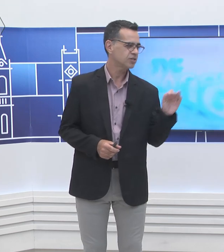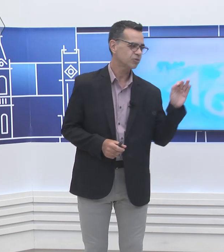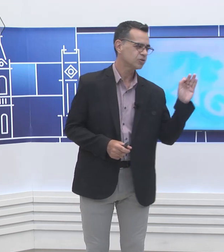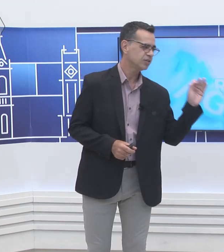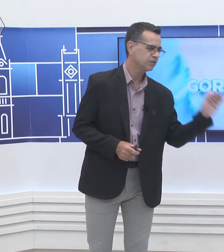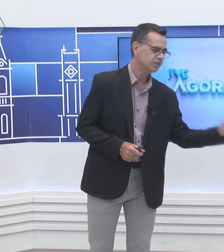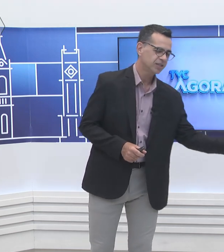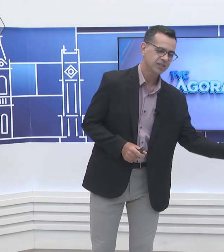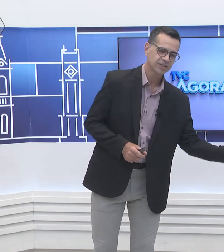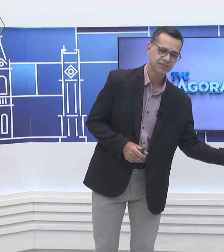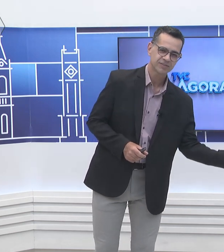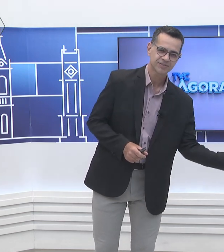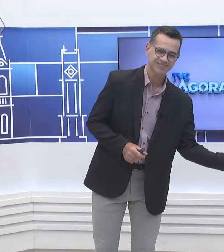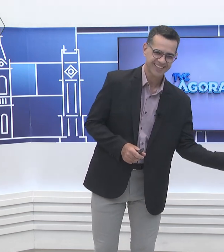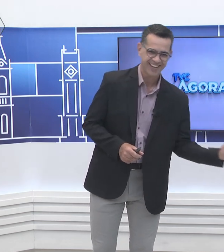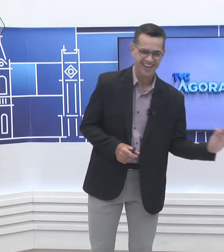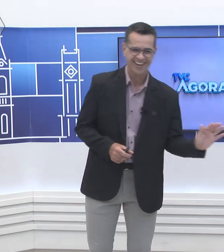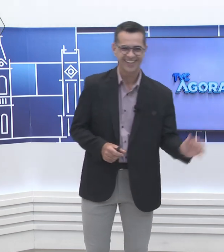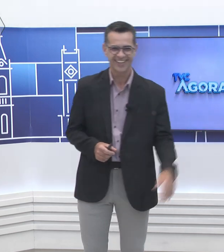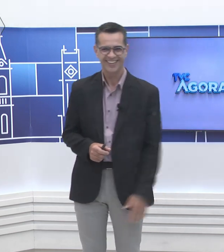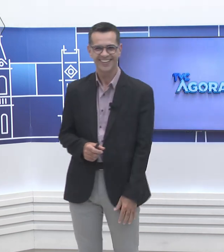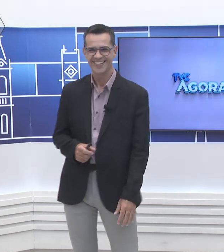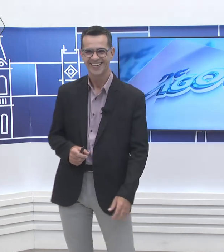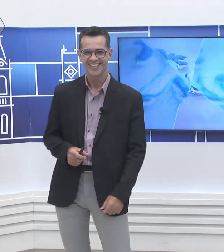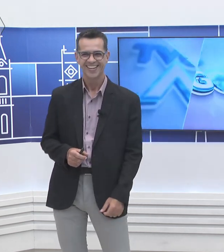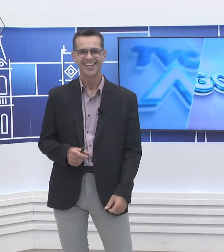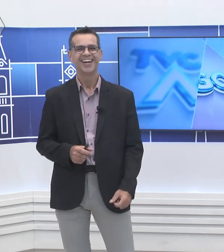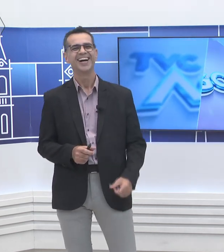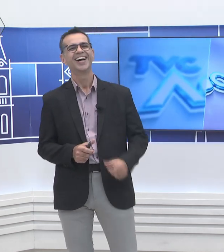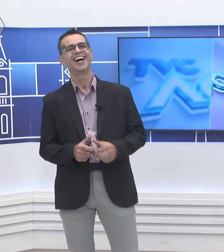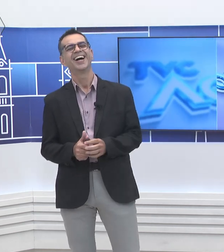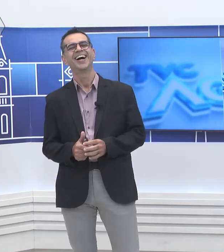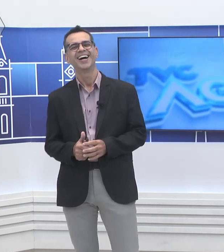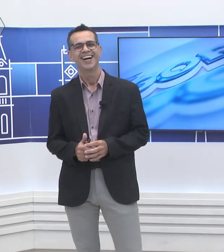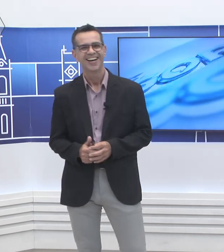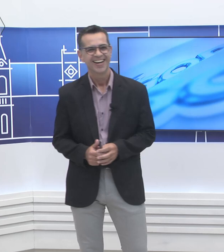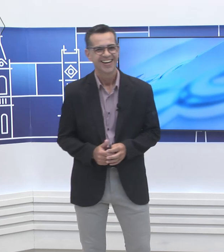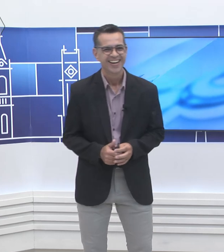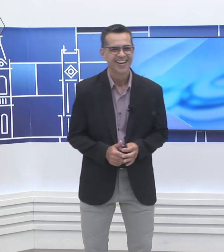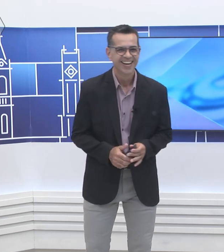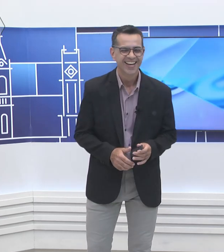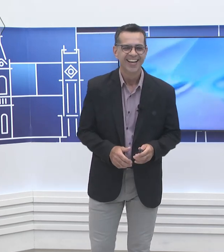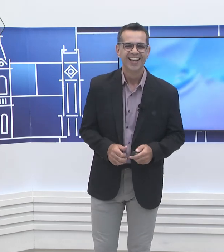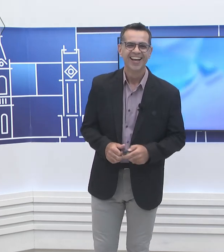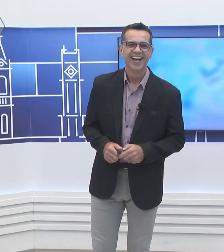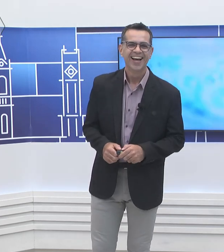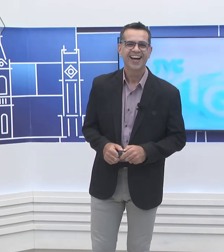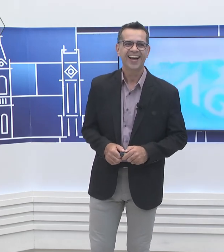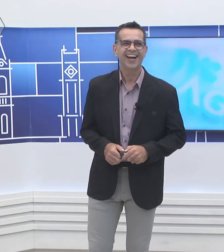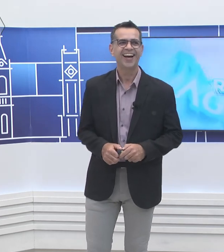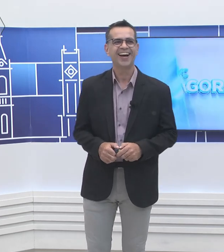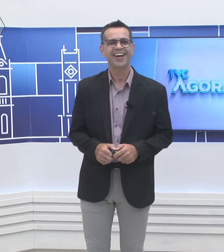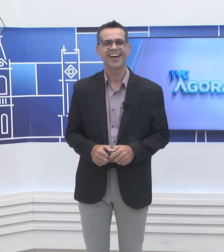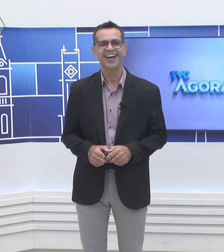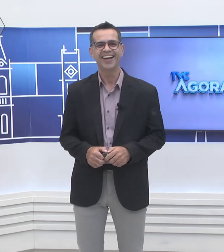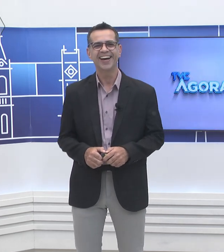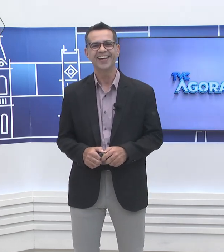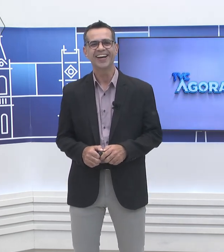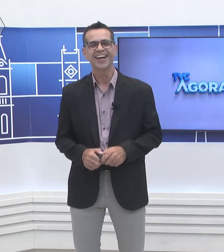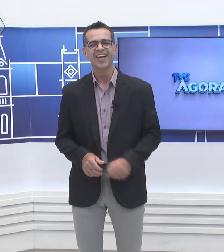Roladinho de salsicha. Nossa, mas faz muito tempo que eu não como, gente. Para, Israel. Eu tô até salivando aqui, ó. Não